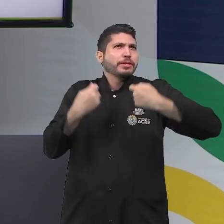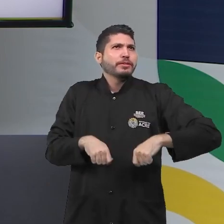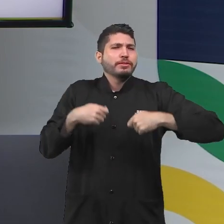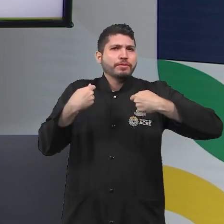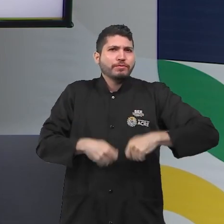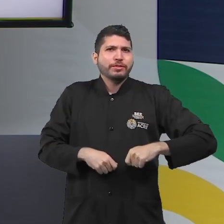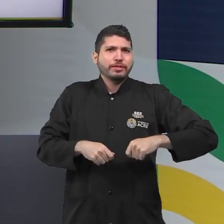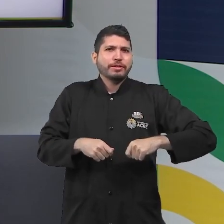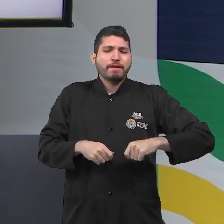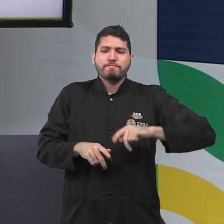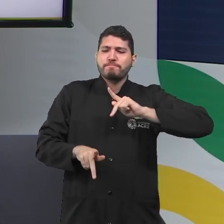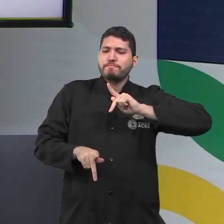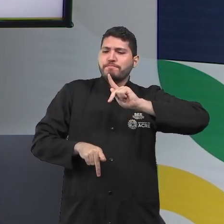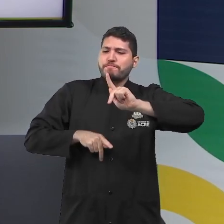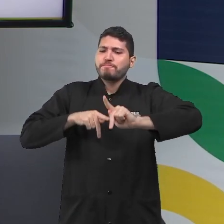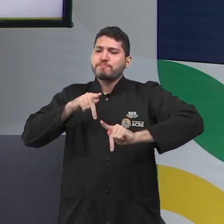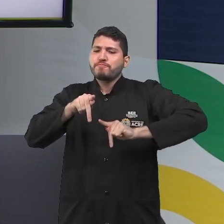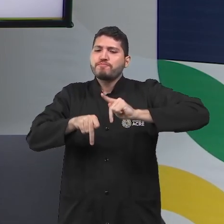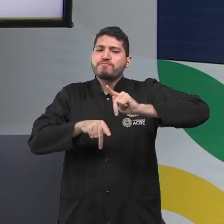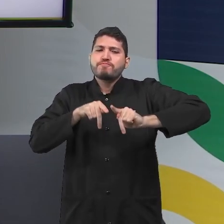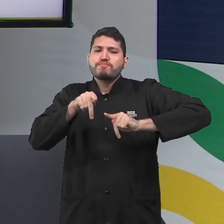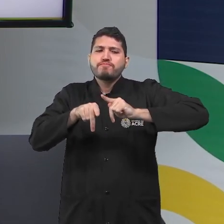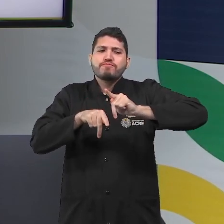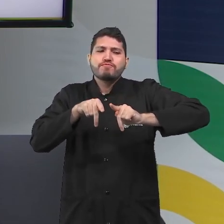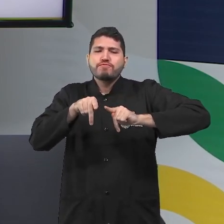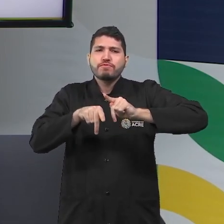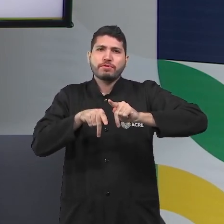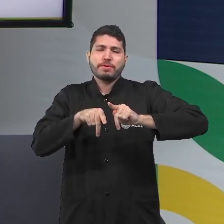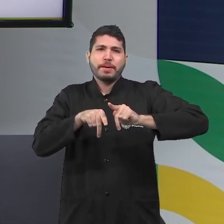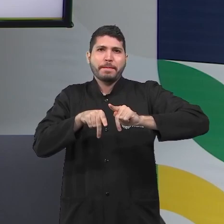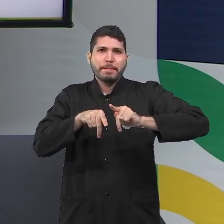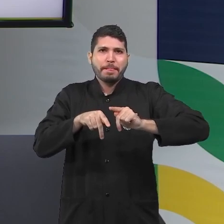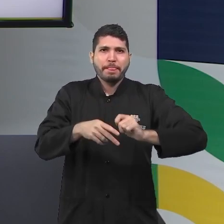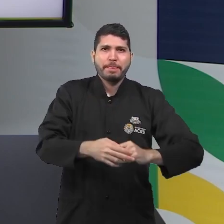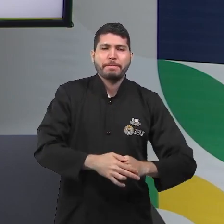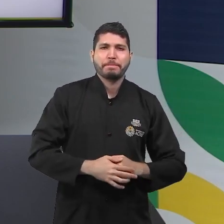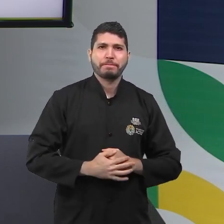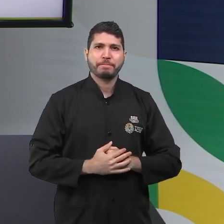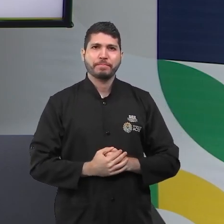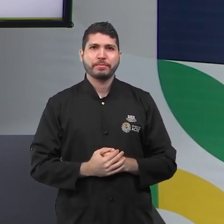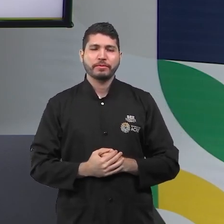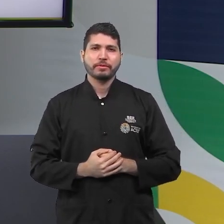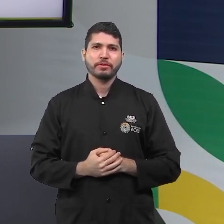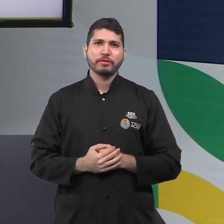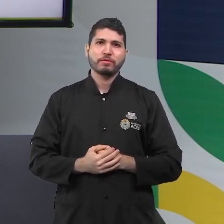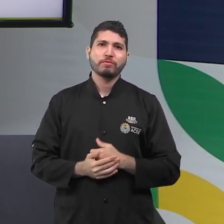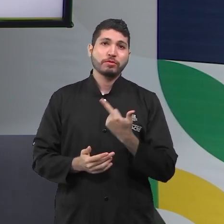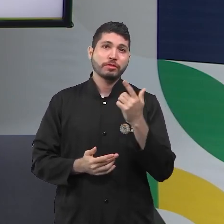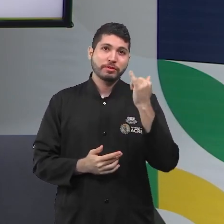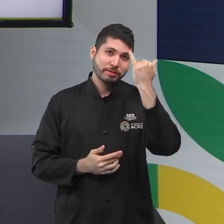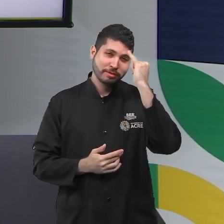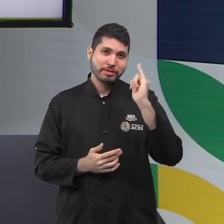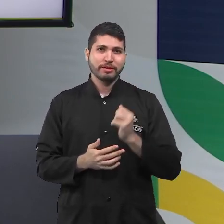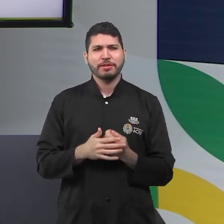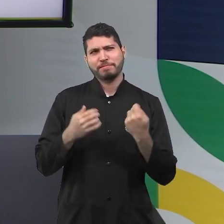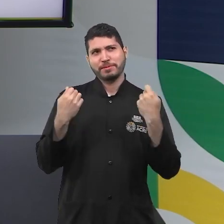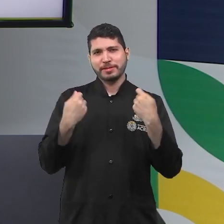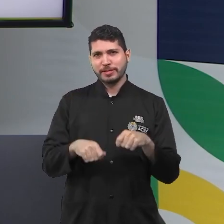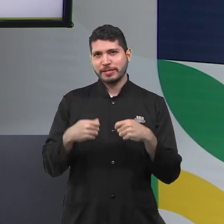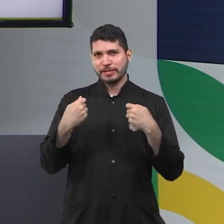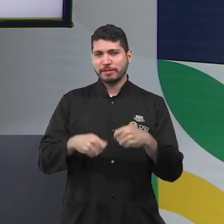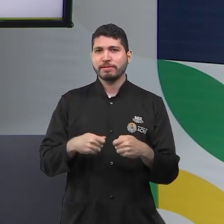precisamos civilizá-los. E a terceira ideia é, nós precisamos tirar, no caso